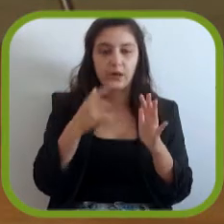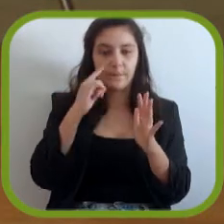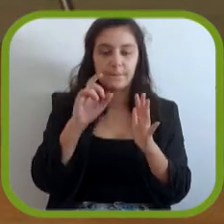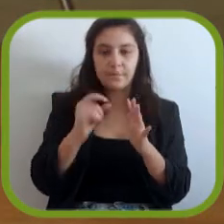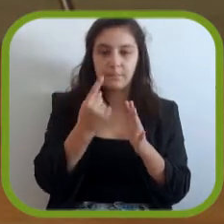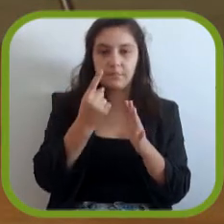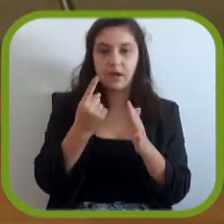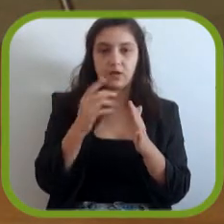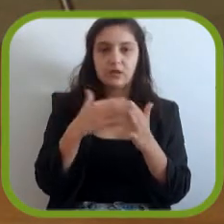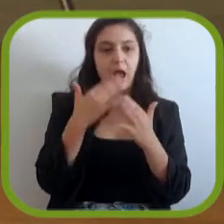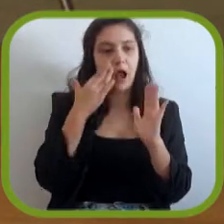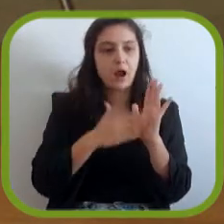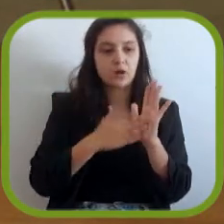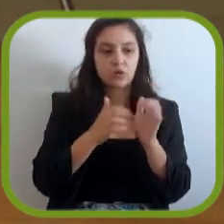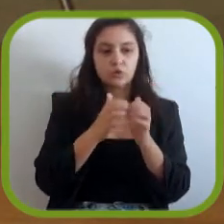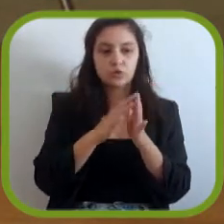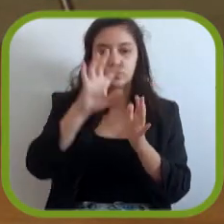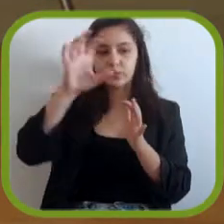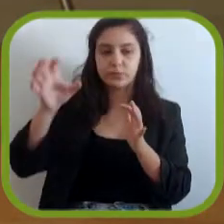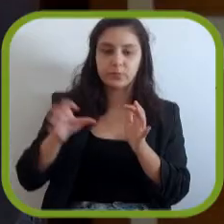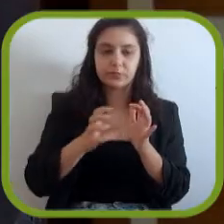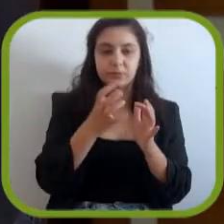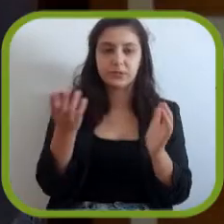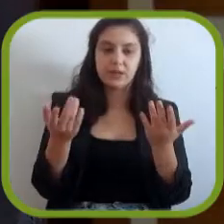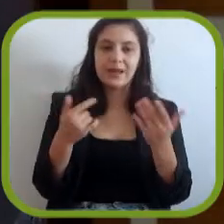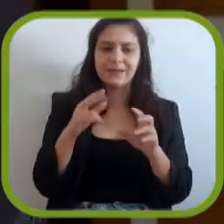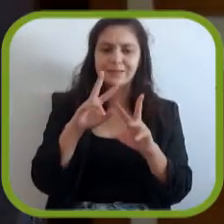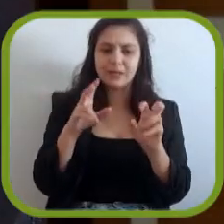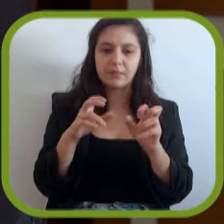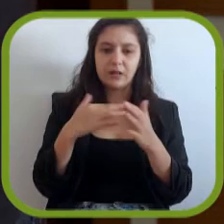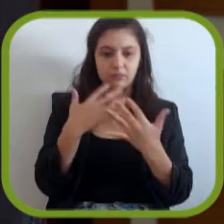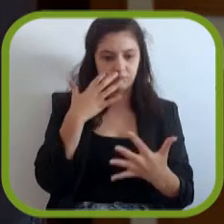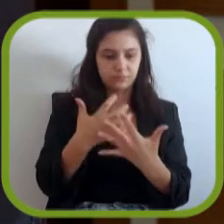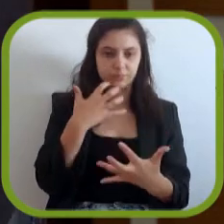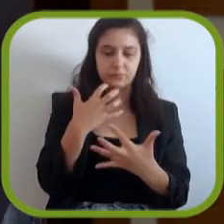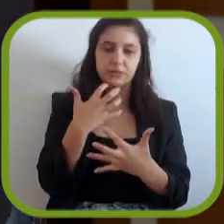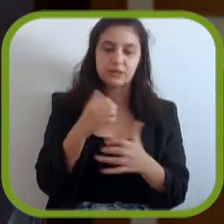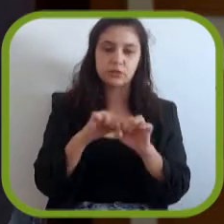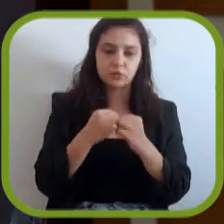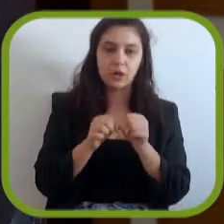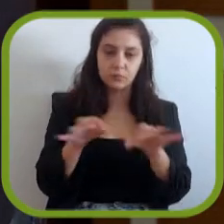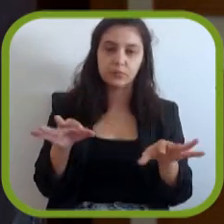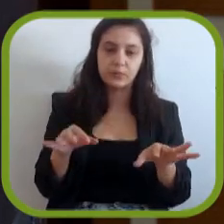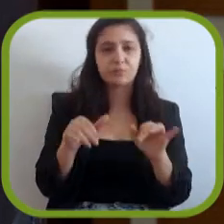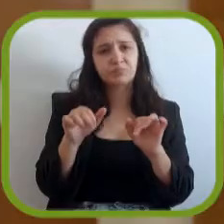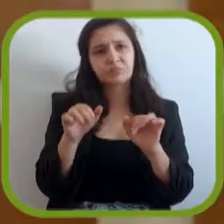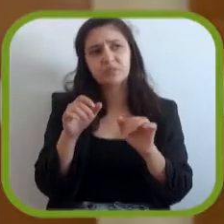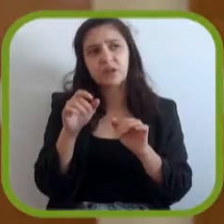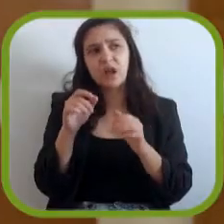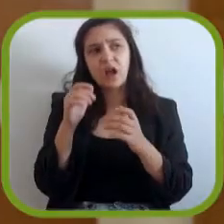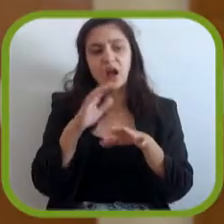a importância da saúde mental em todos os Estados-membros. Esta temática tem vindo a afirmar-se na sociedade? Penso